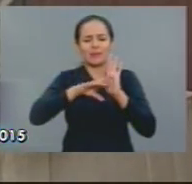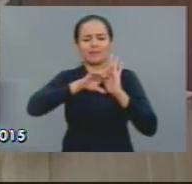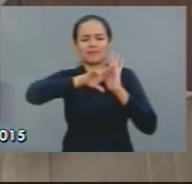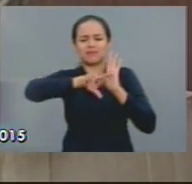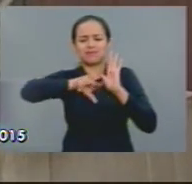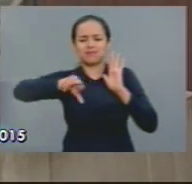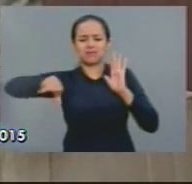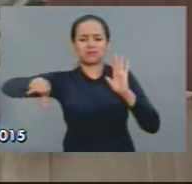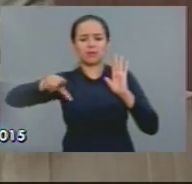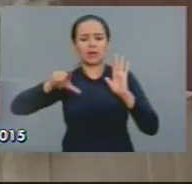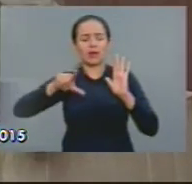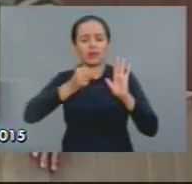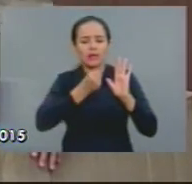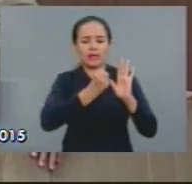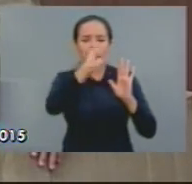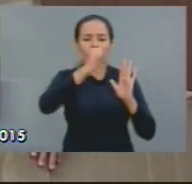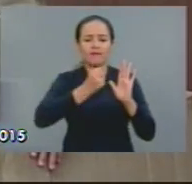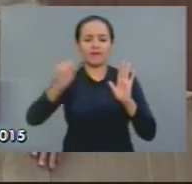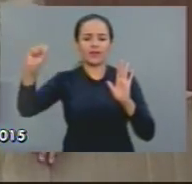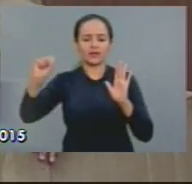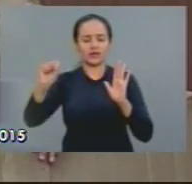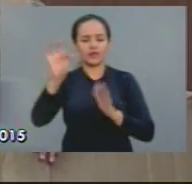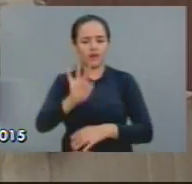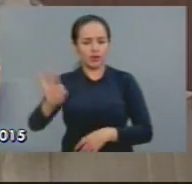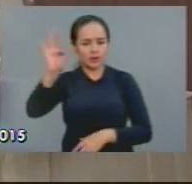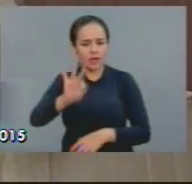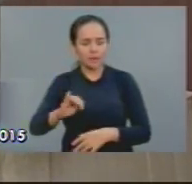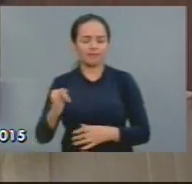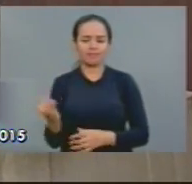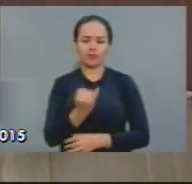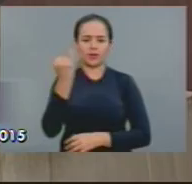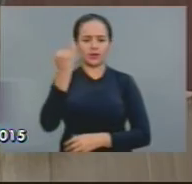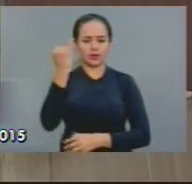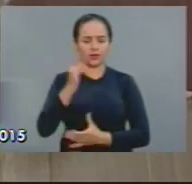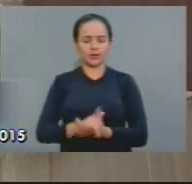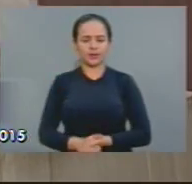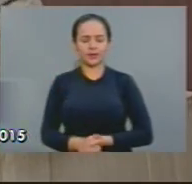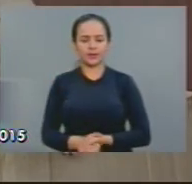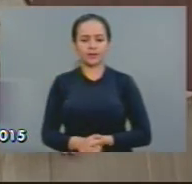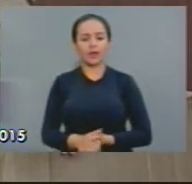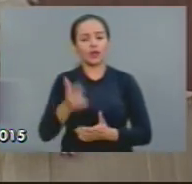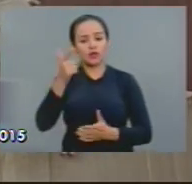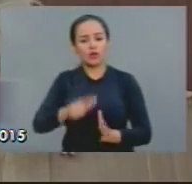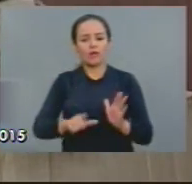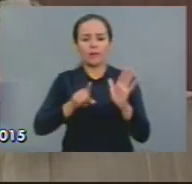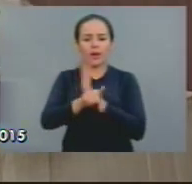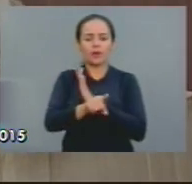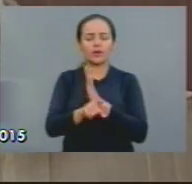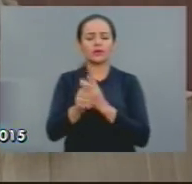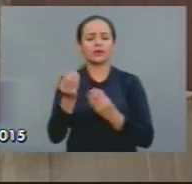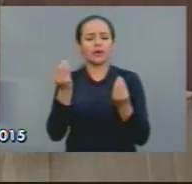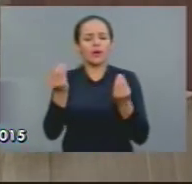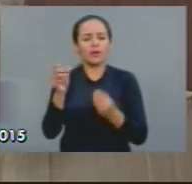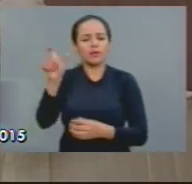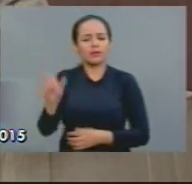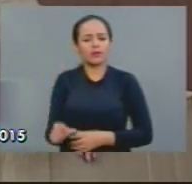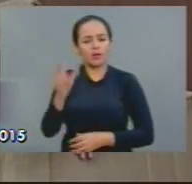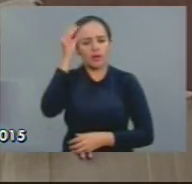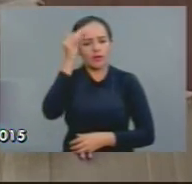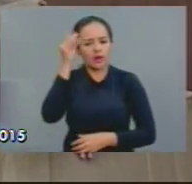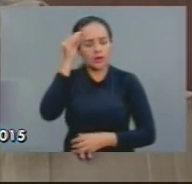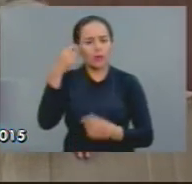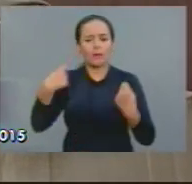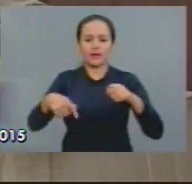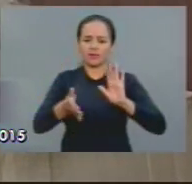aí, eu repito a pergunta. O que se pode esperar de um governador, senão que ele cumpra